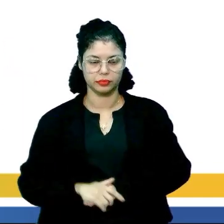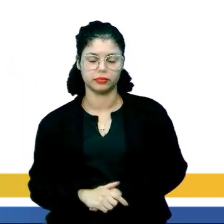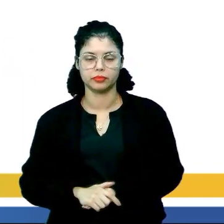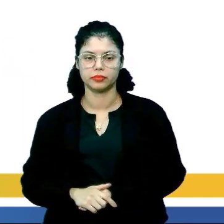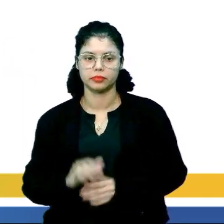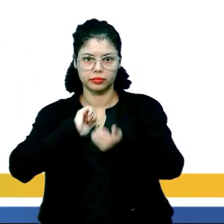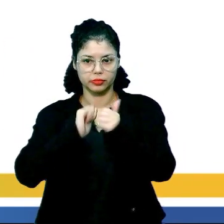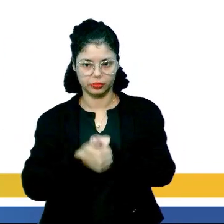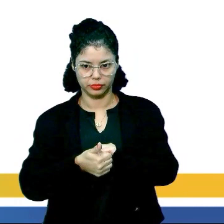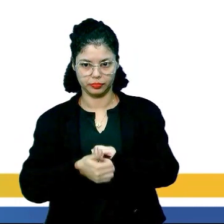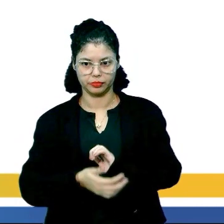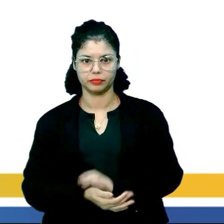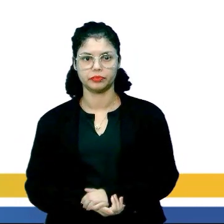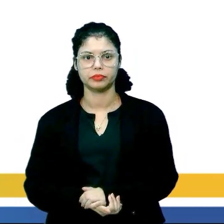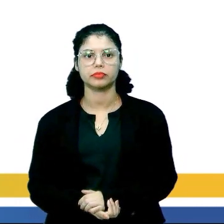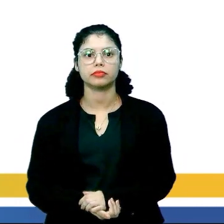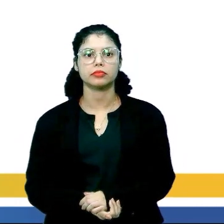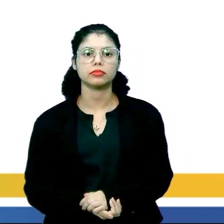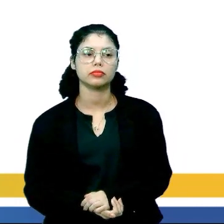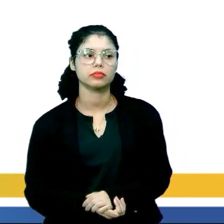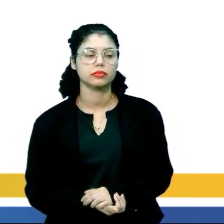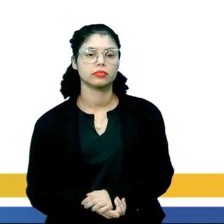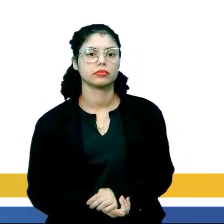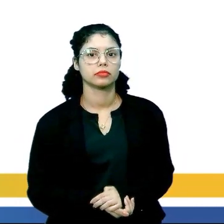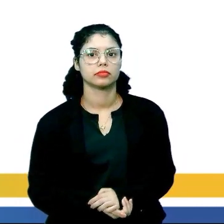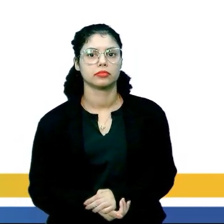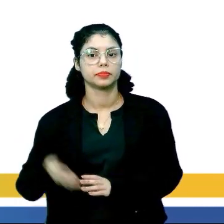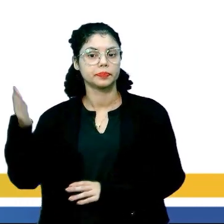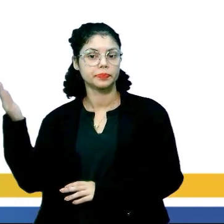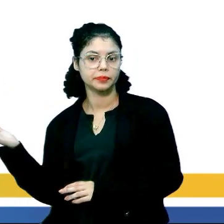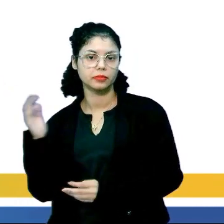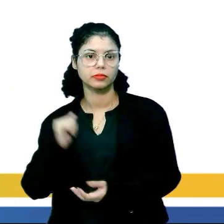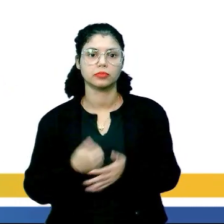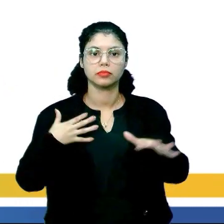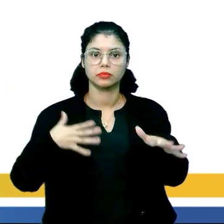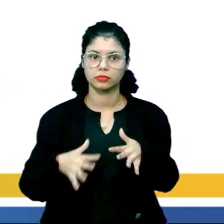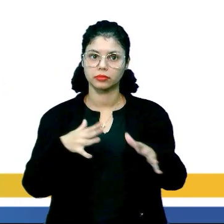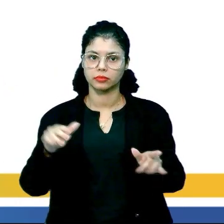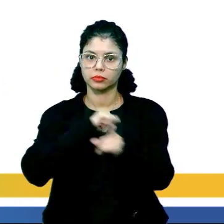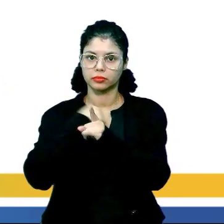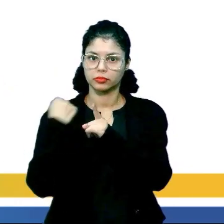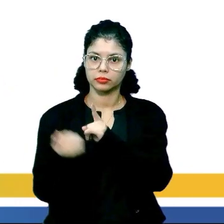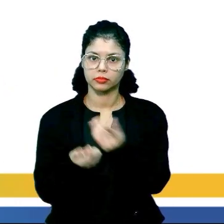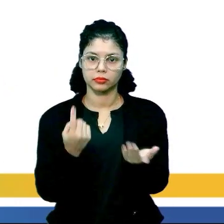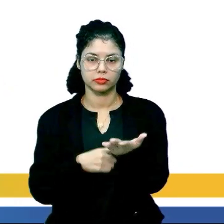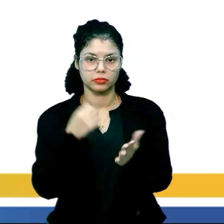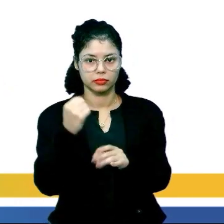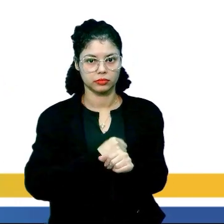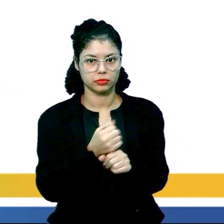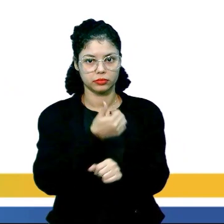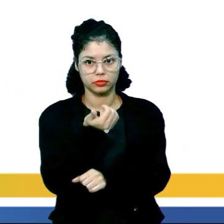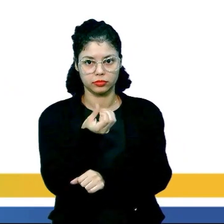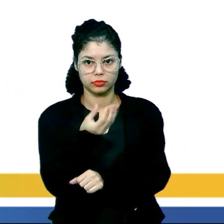1969. Então, nós temos aí o seguinte: os movimentos sociais que marcaram o